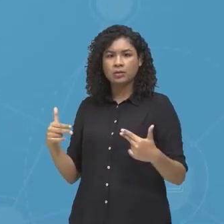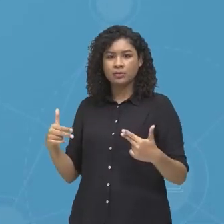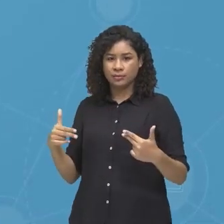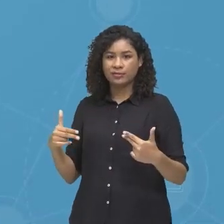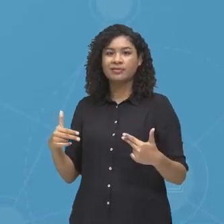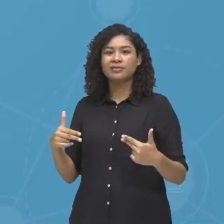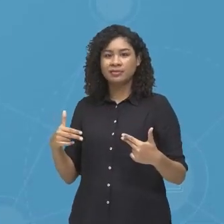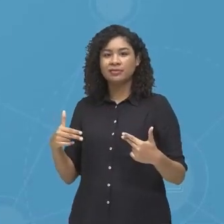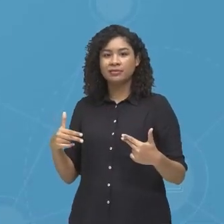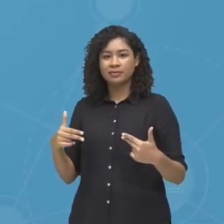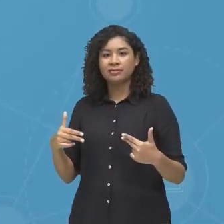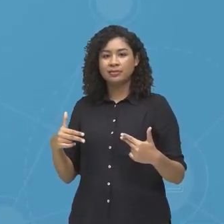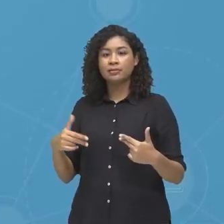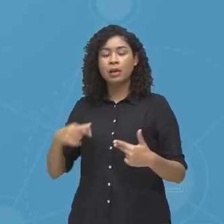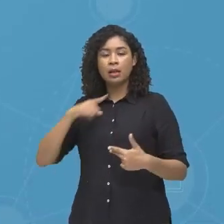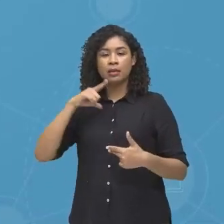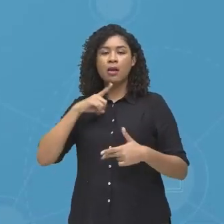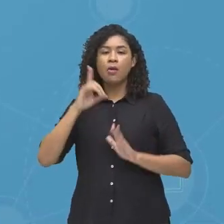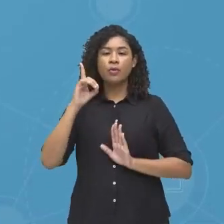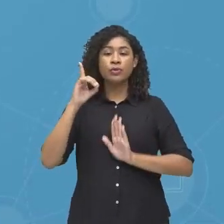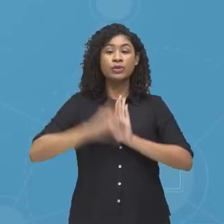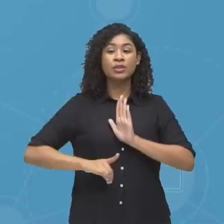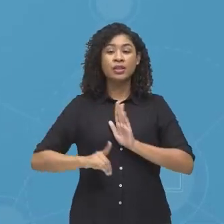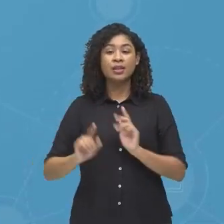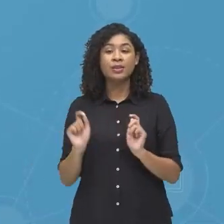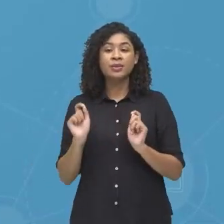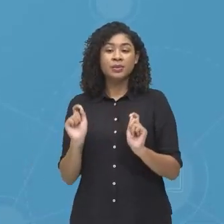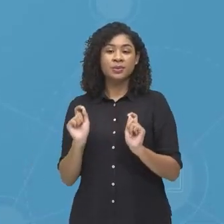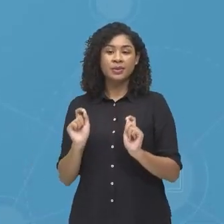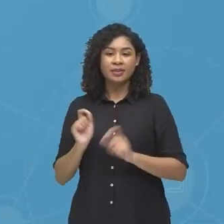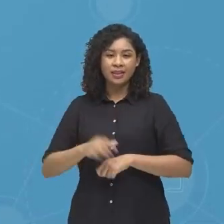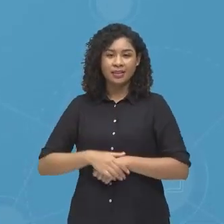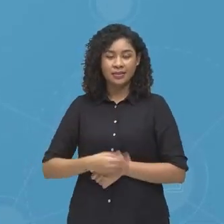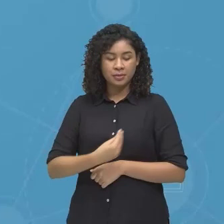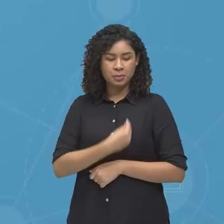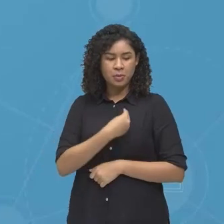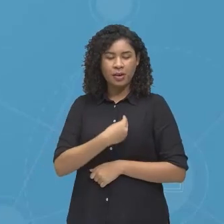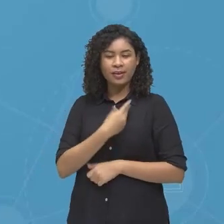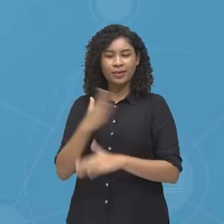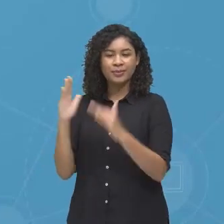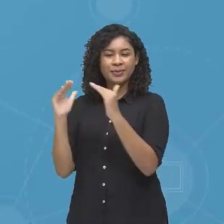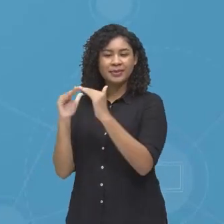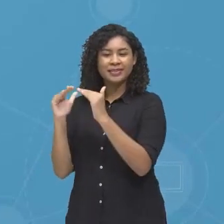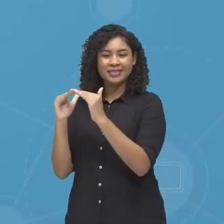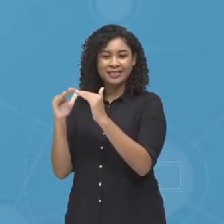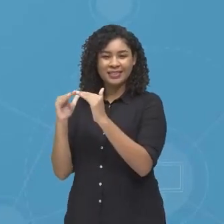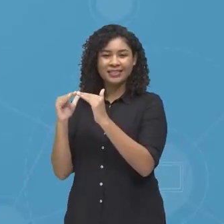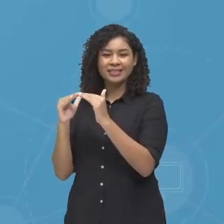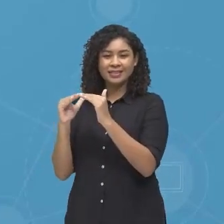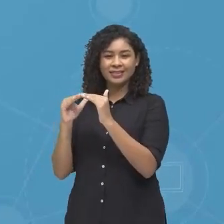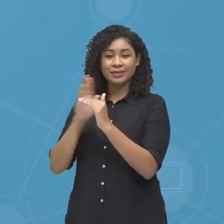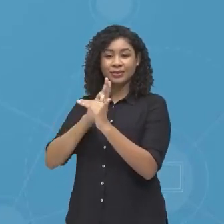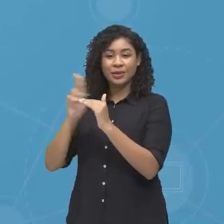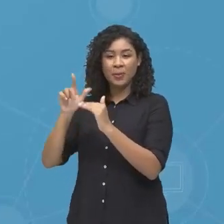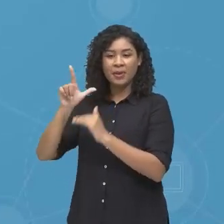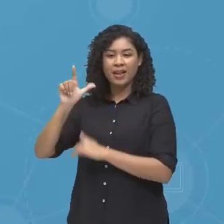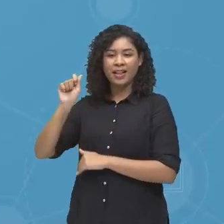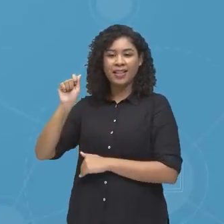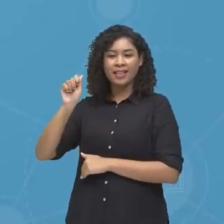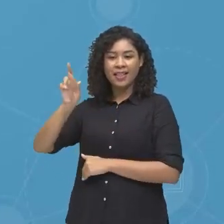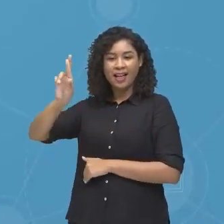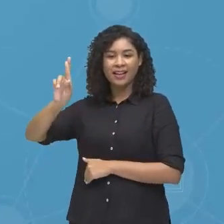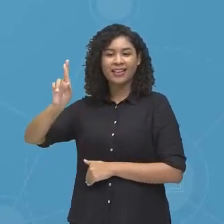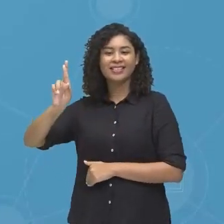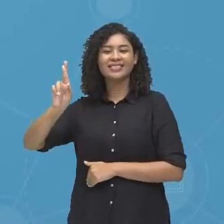verdade, o sagrado direito de habitar um lar, de chamar um lugar como lá,